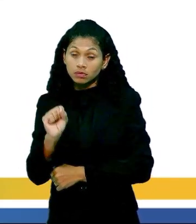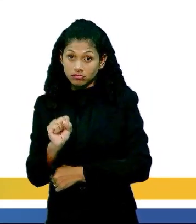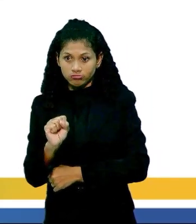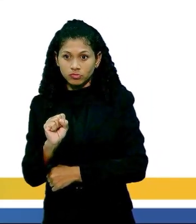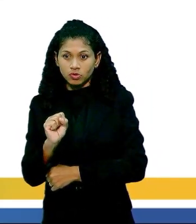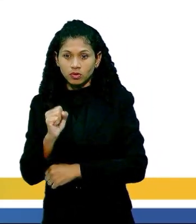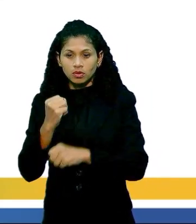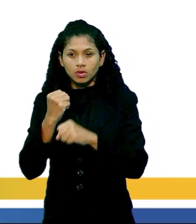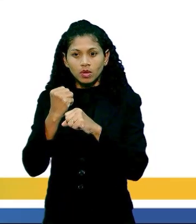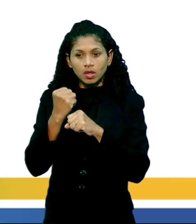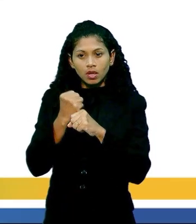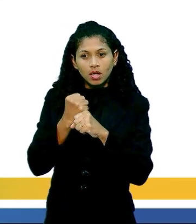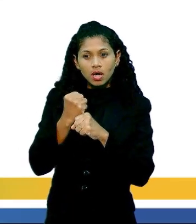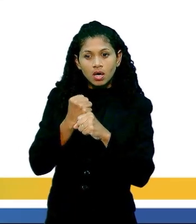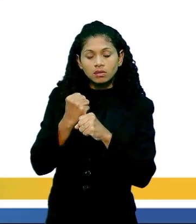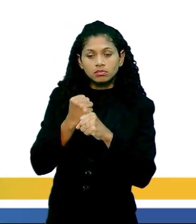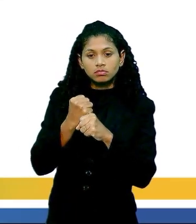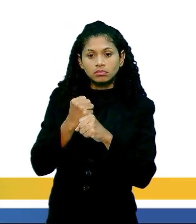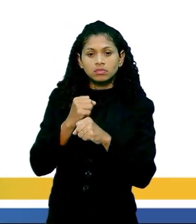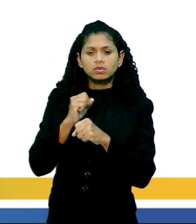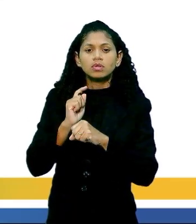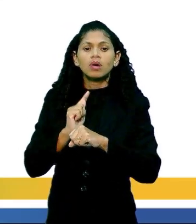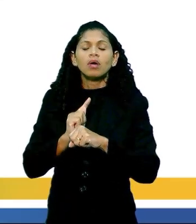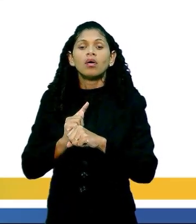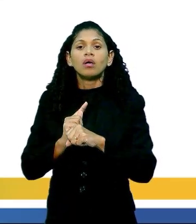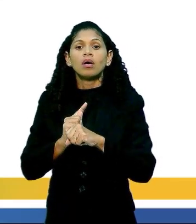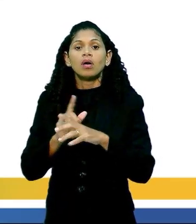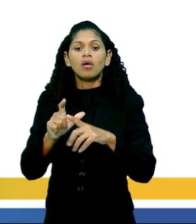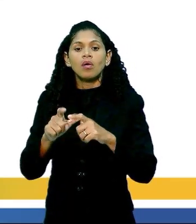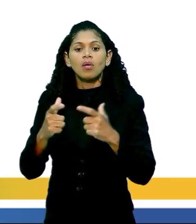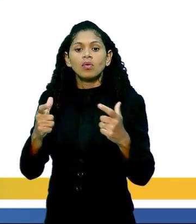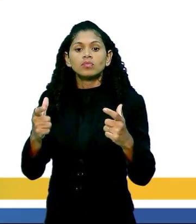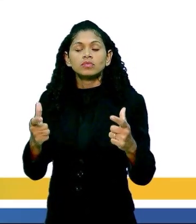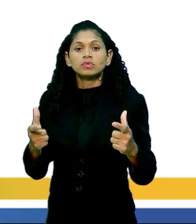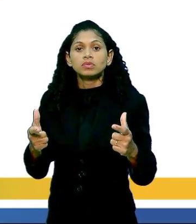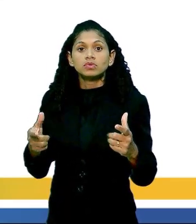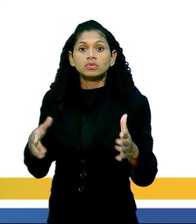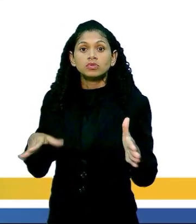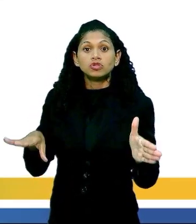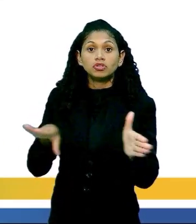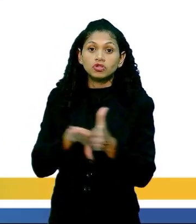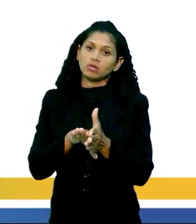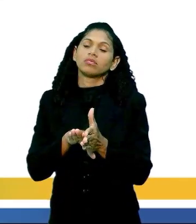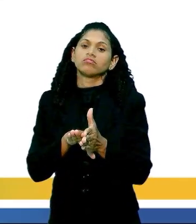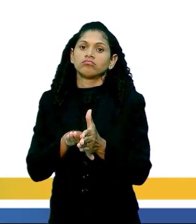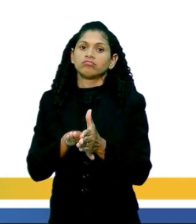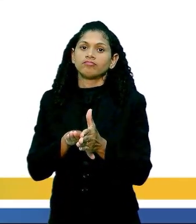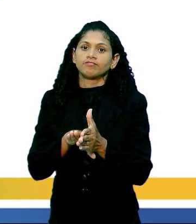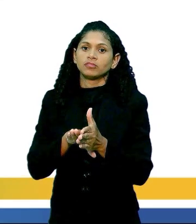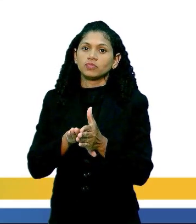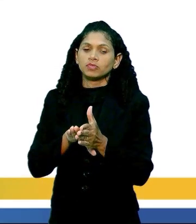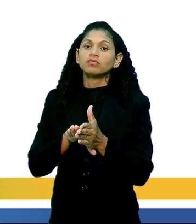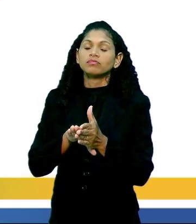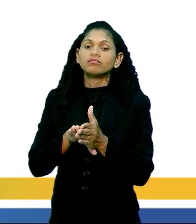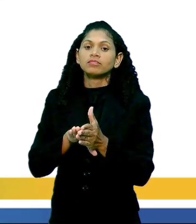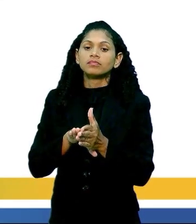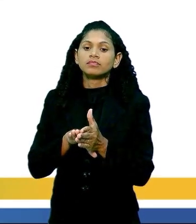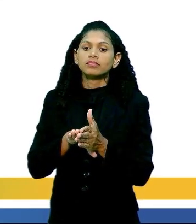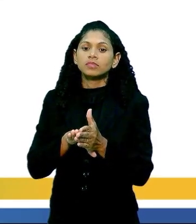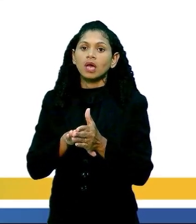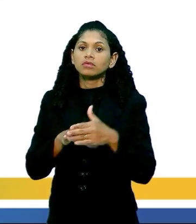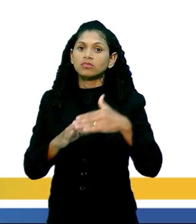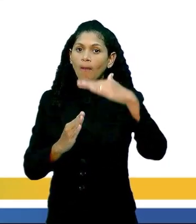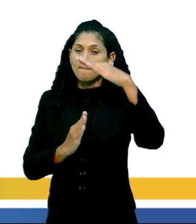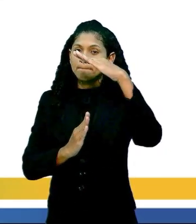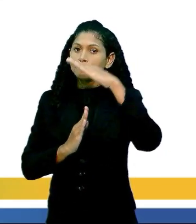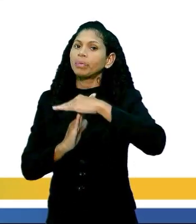em que a capacidade de suporte foi atingida. Foi atingida a capacidade de suporte, mas ela não está equilibrada não, ela diminuiu.